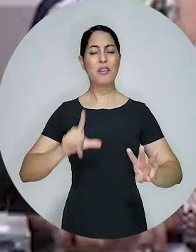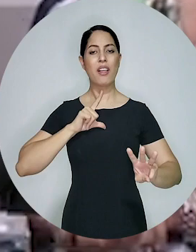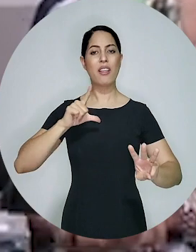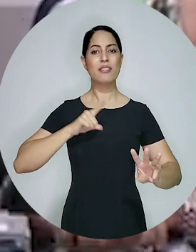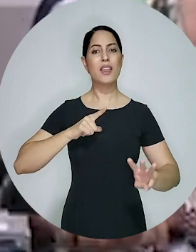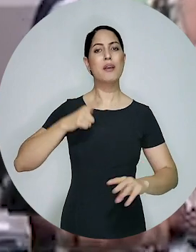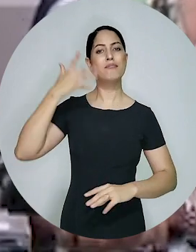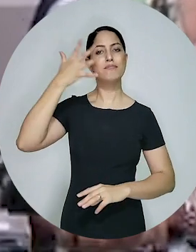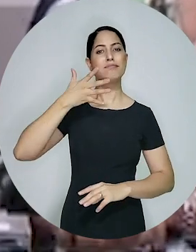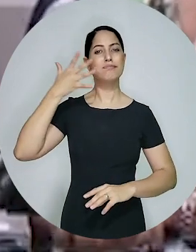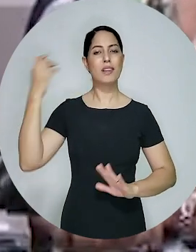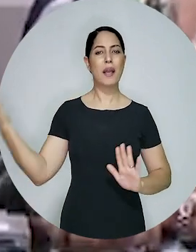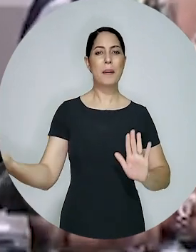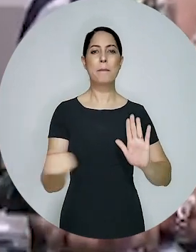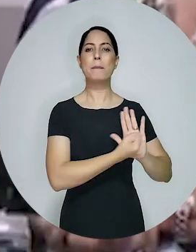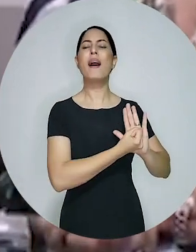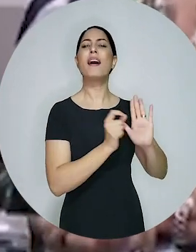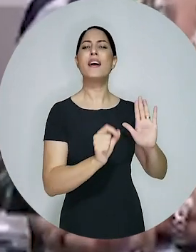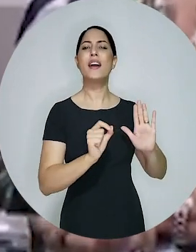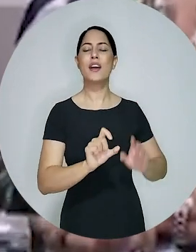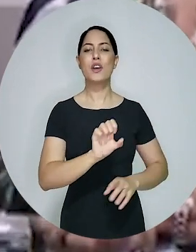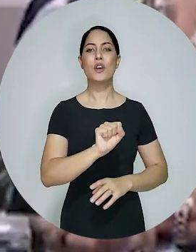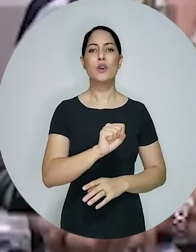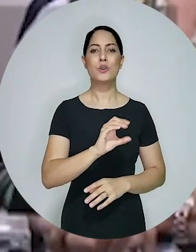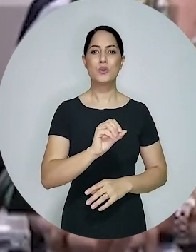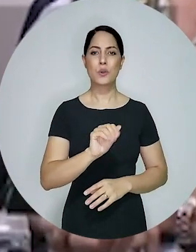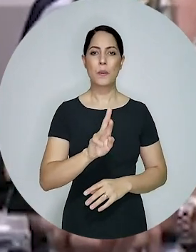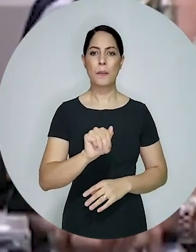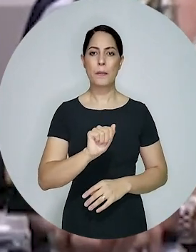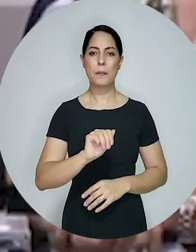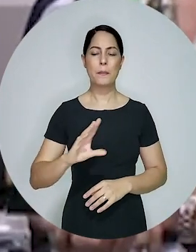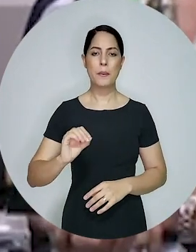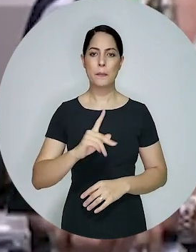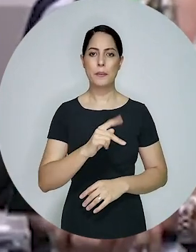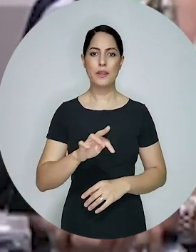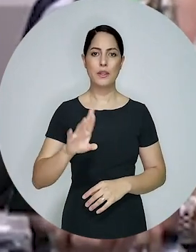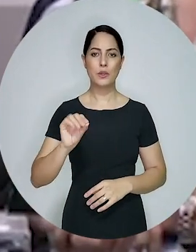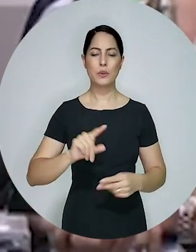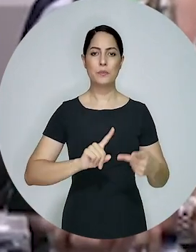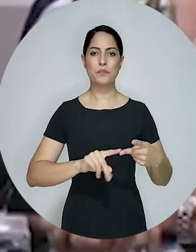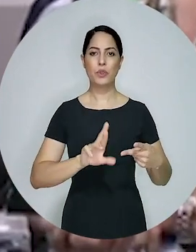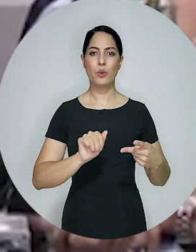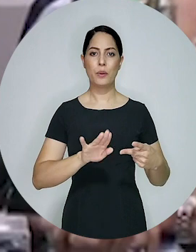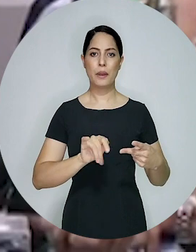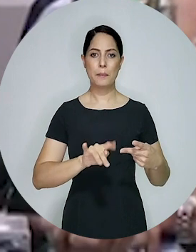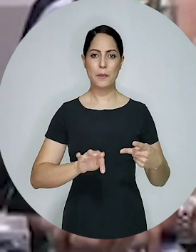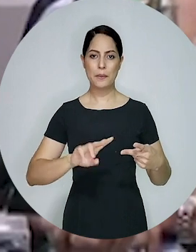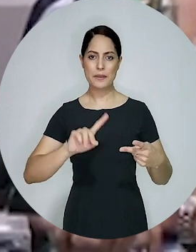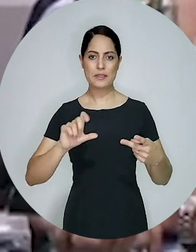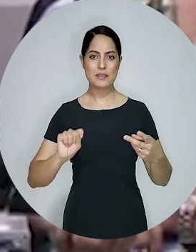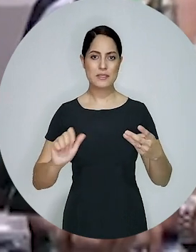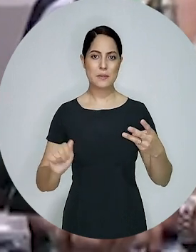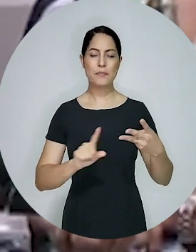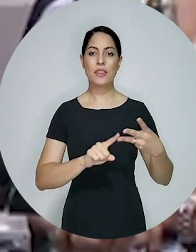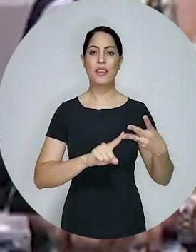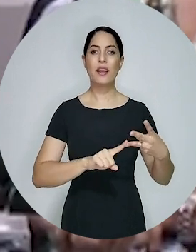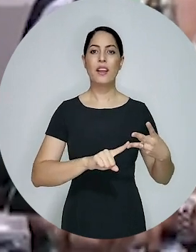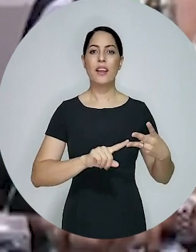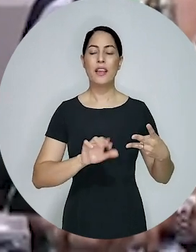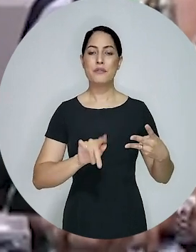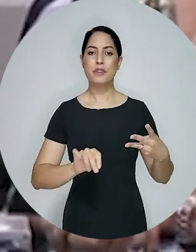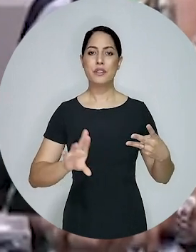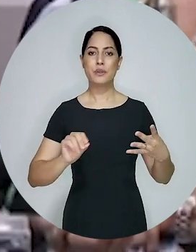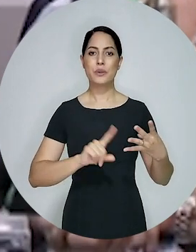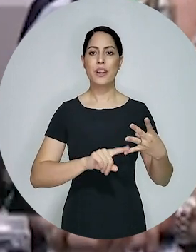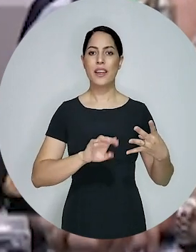as palavras e também está a memória de Sobral Pinto, de Rui Barbosa, de Evandro, de